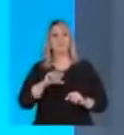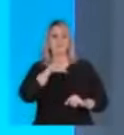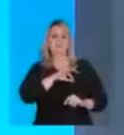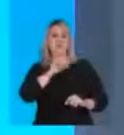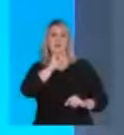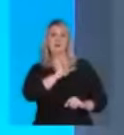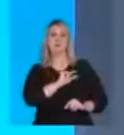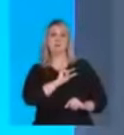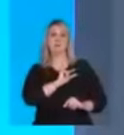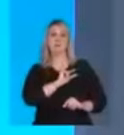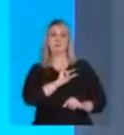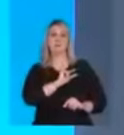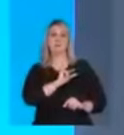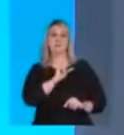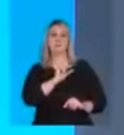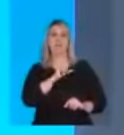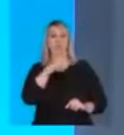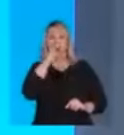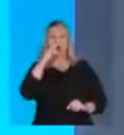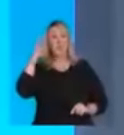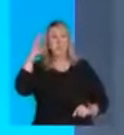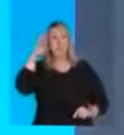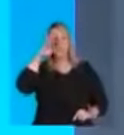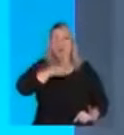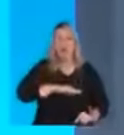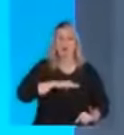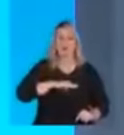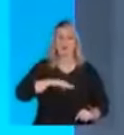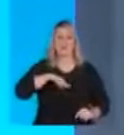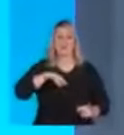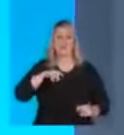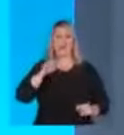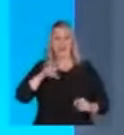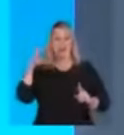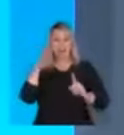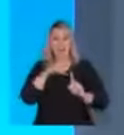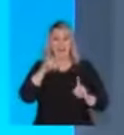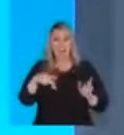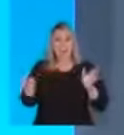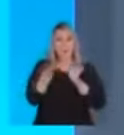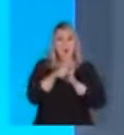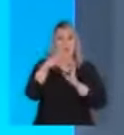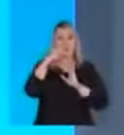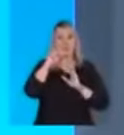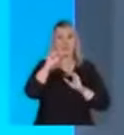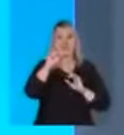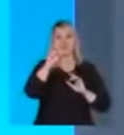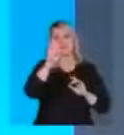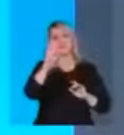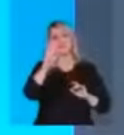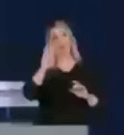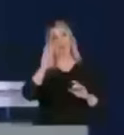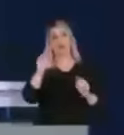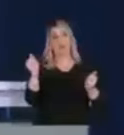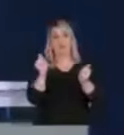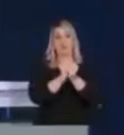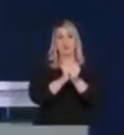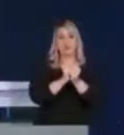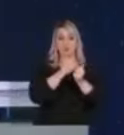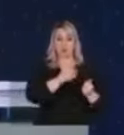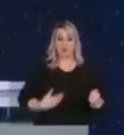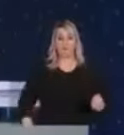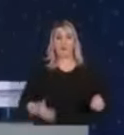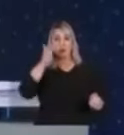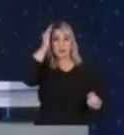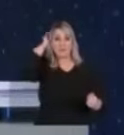salário mínimo O que é de uma perversidade profunda e essa pressão vem do PSB que pegou carona do governo temer um minuto